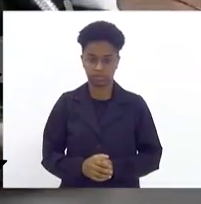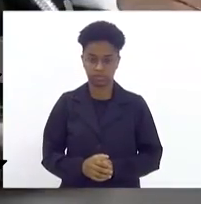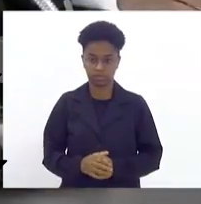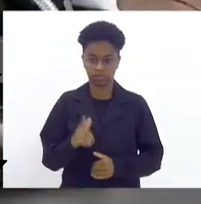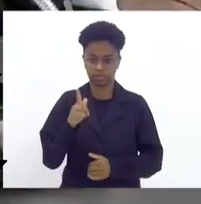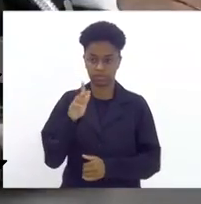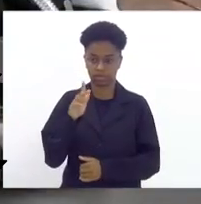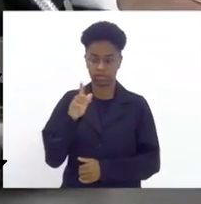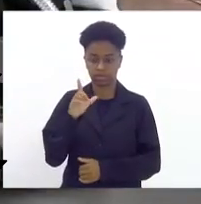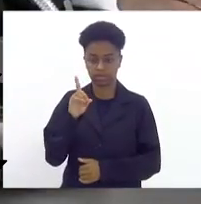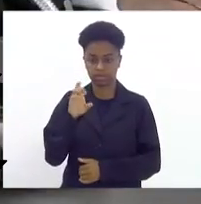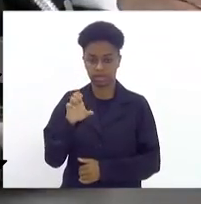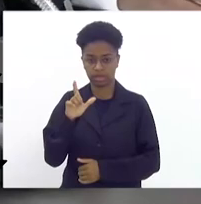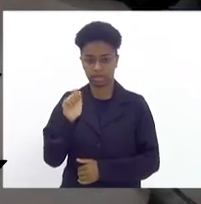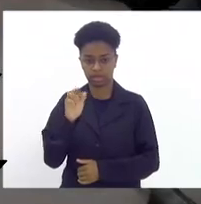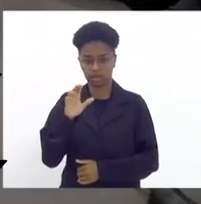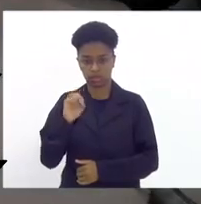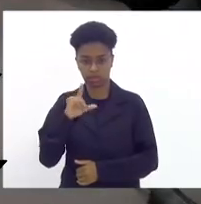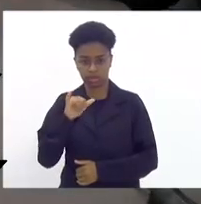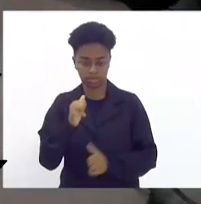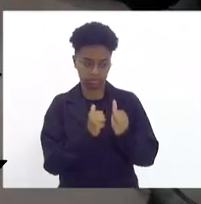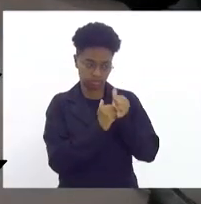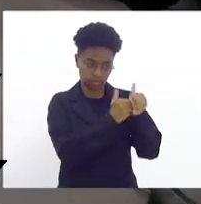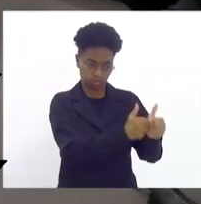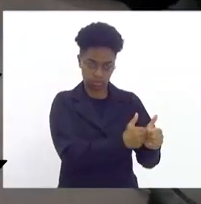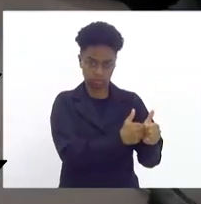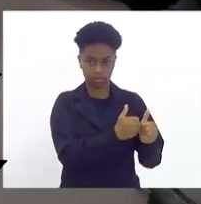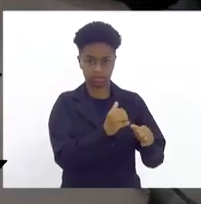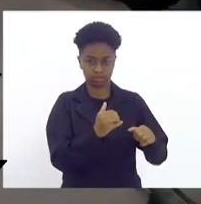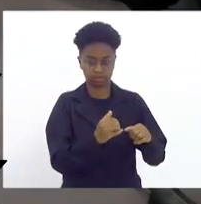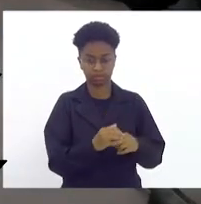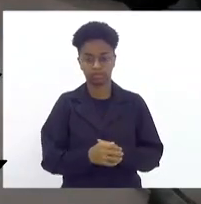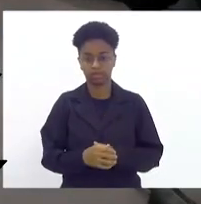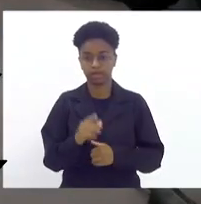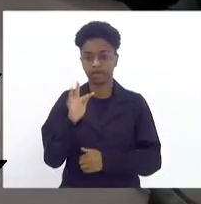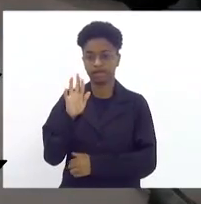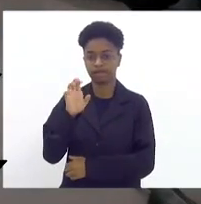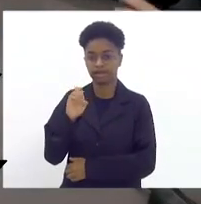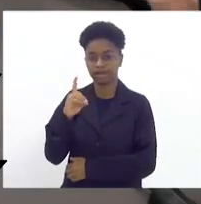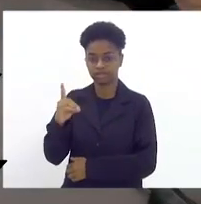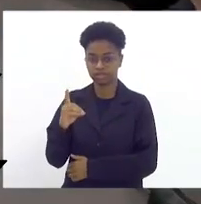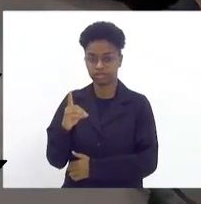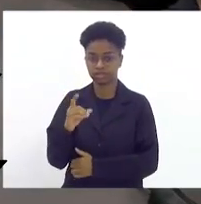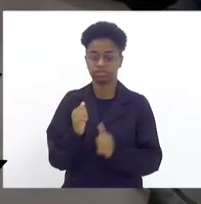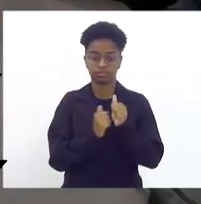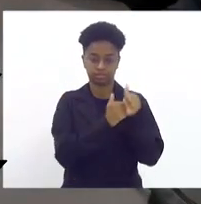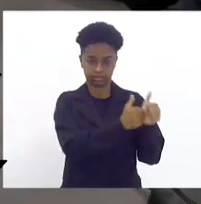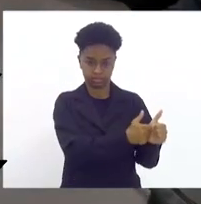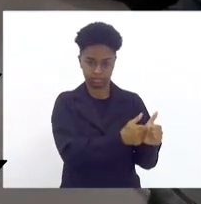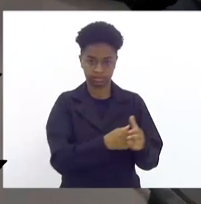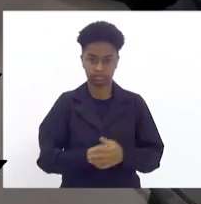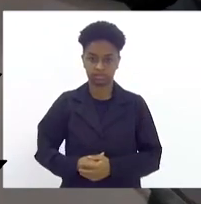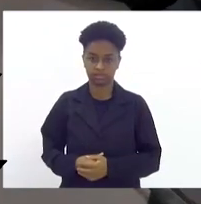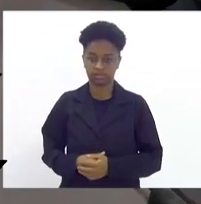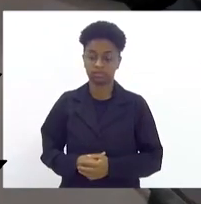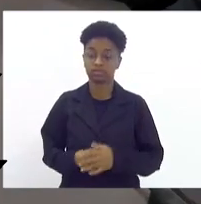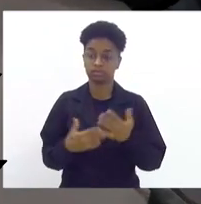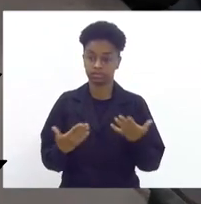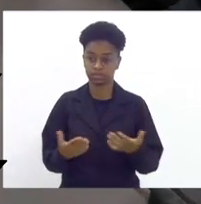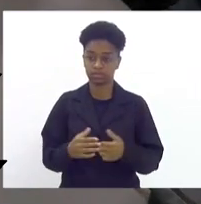Guilherme Delaroli. Acompanho o relator. Deputado Fred Pacheco. Pela constitucionalidade. Acompanho o relator. Então,